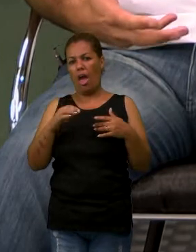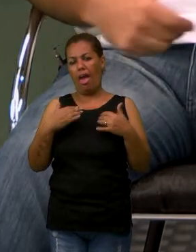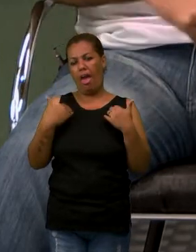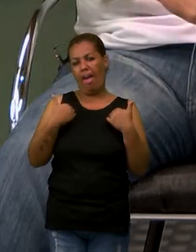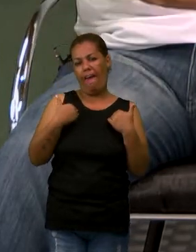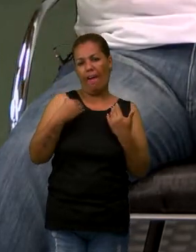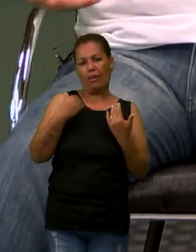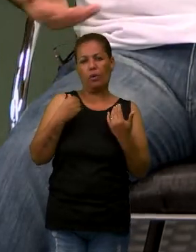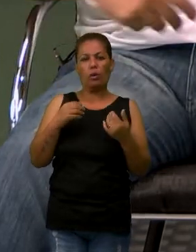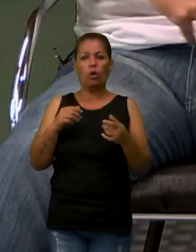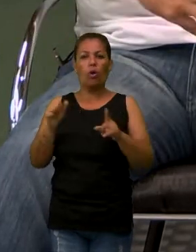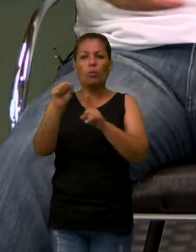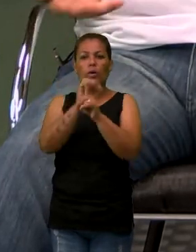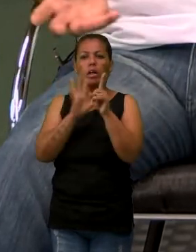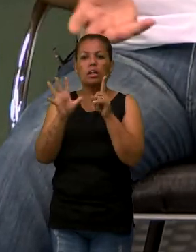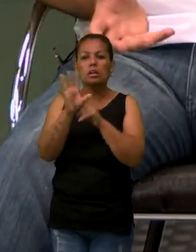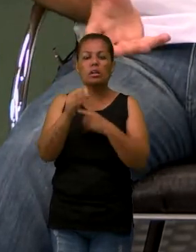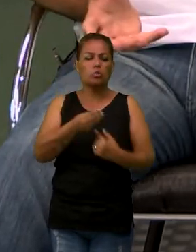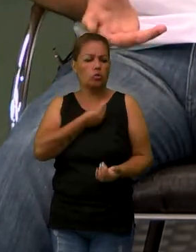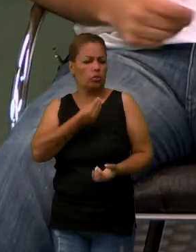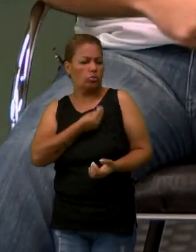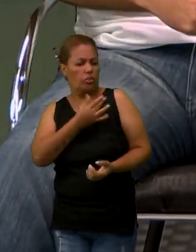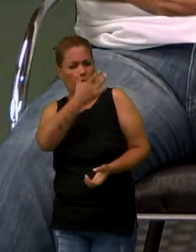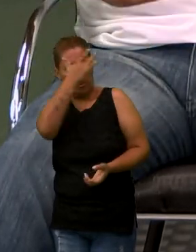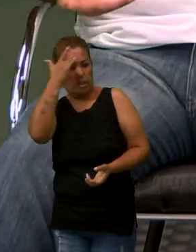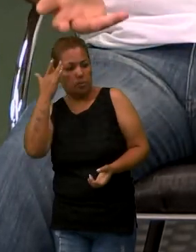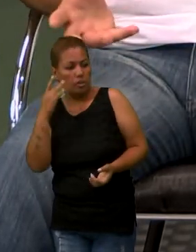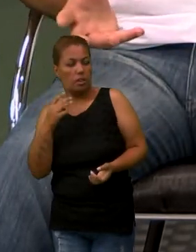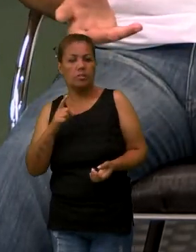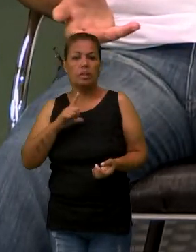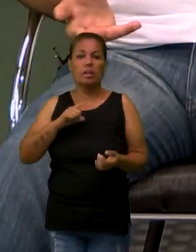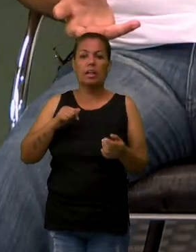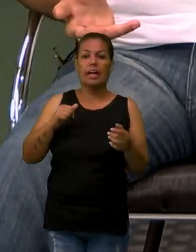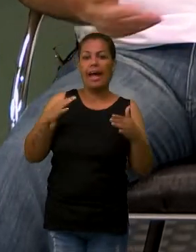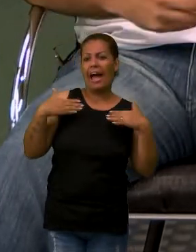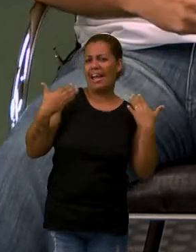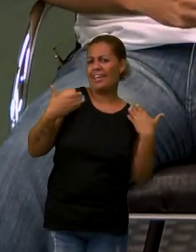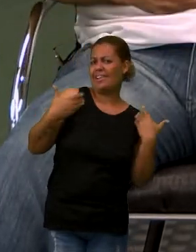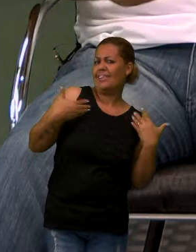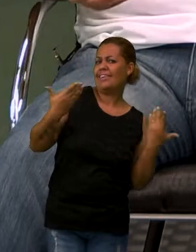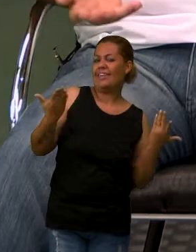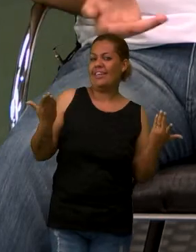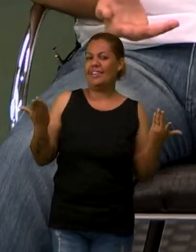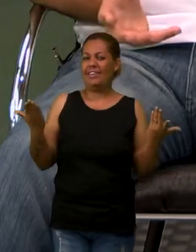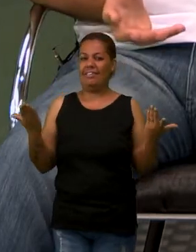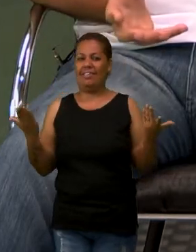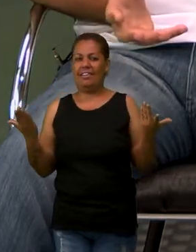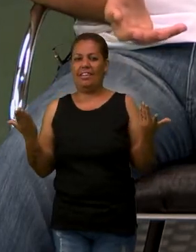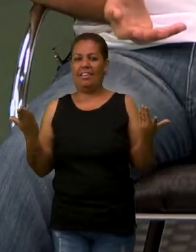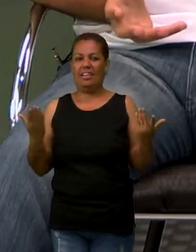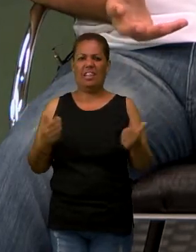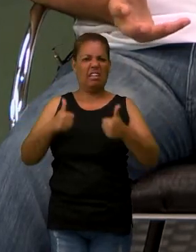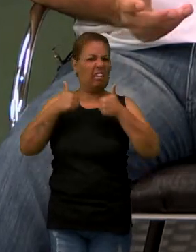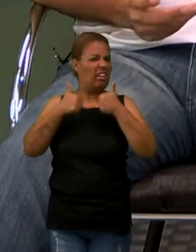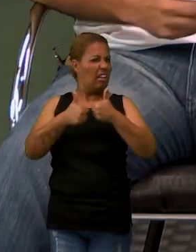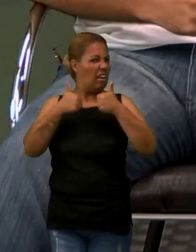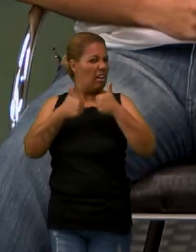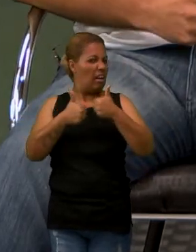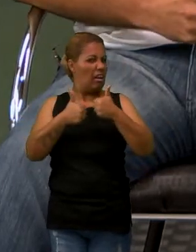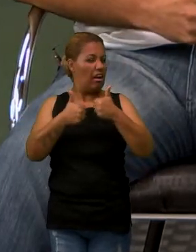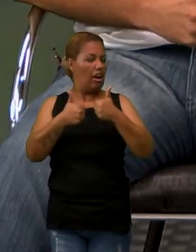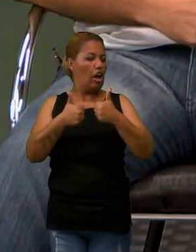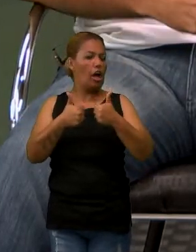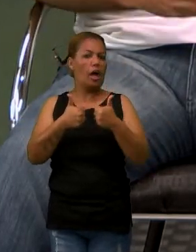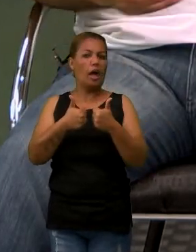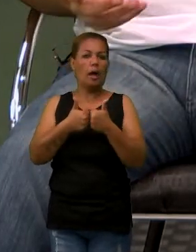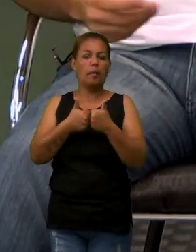webcam e socialmente no seu convívio social então se você tem uma autoestima ela tá tá positiva e você